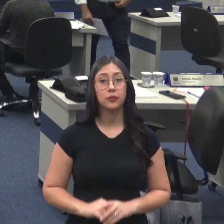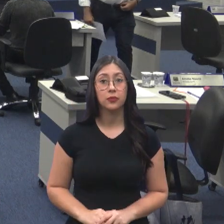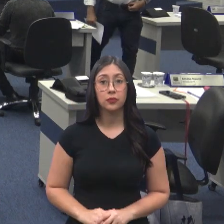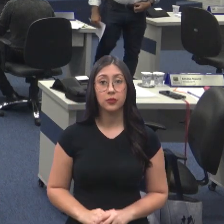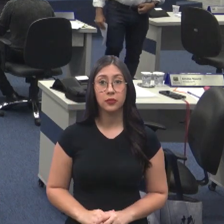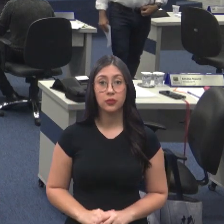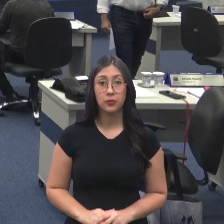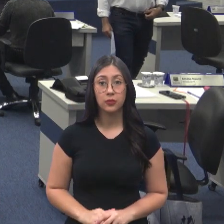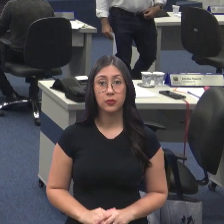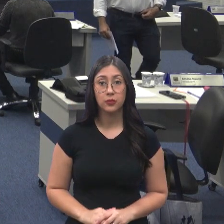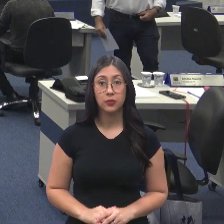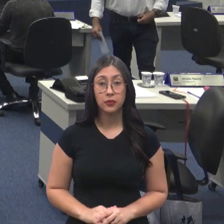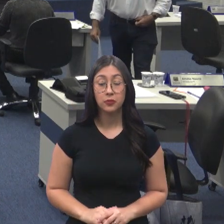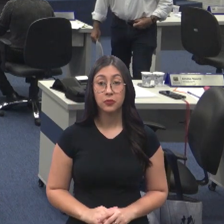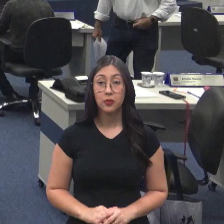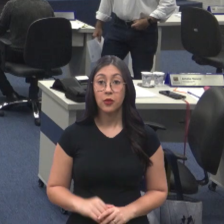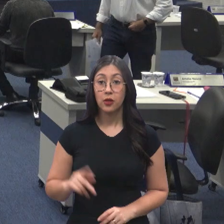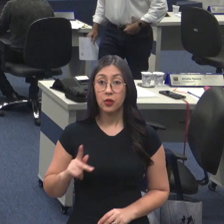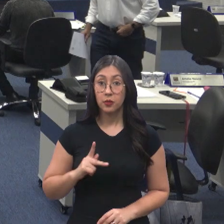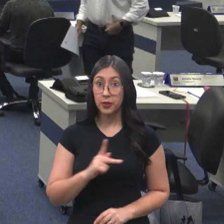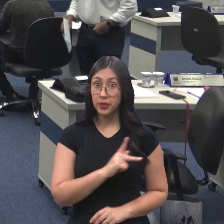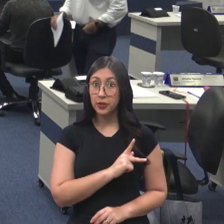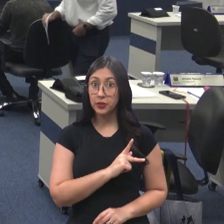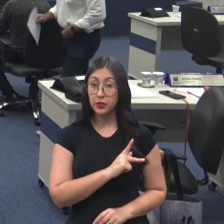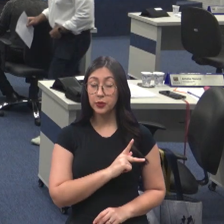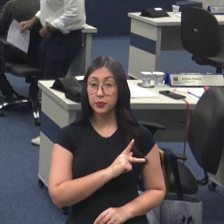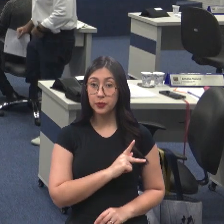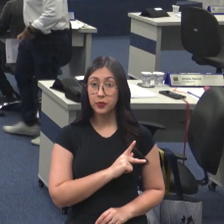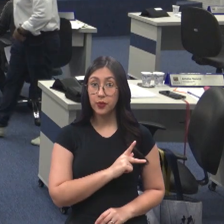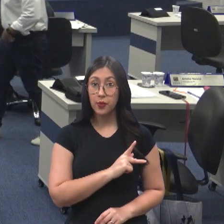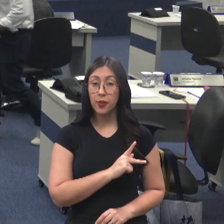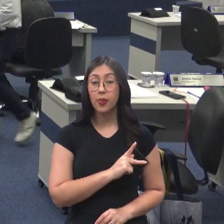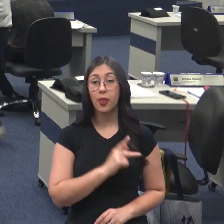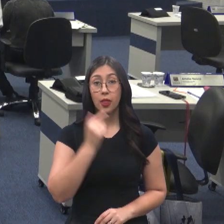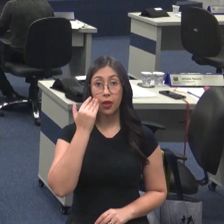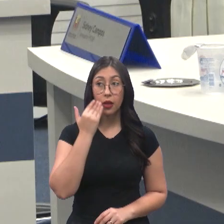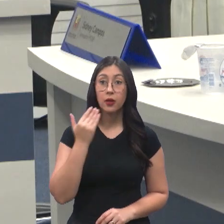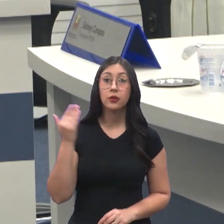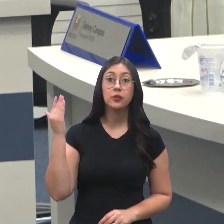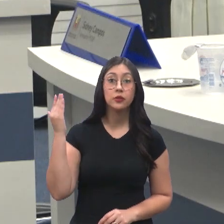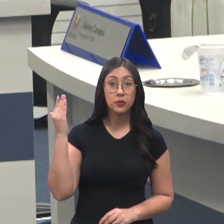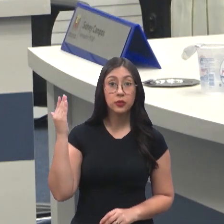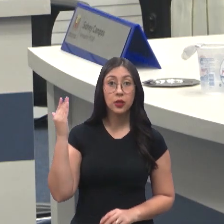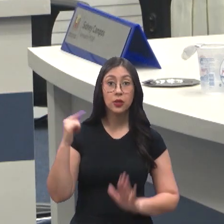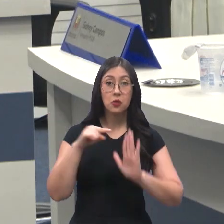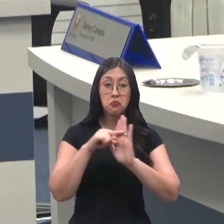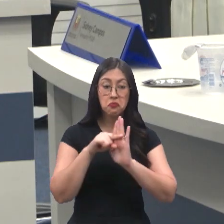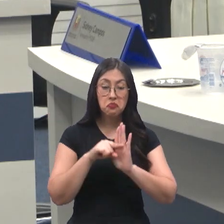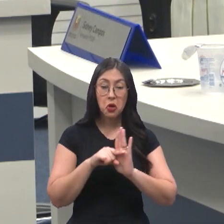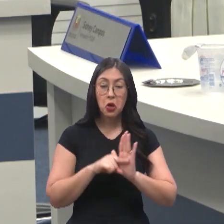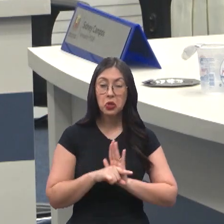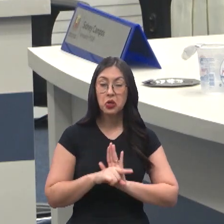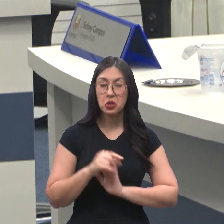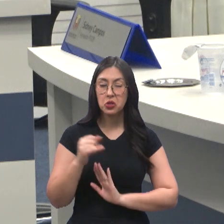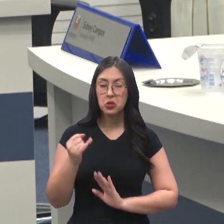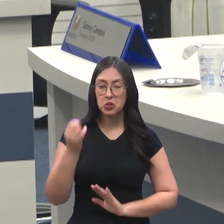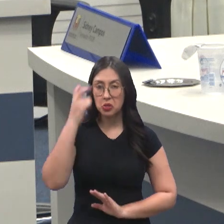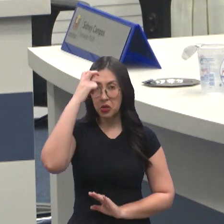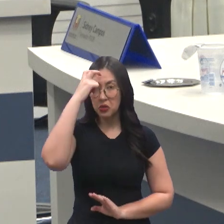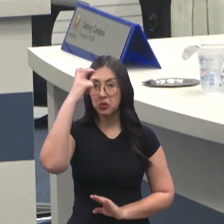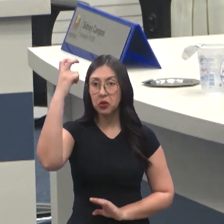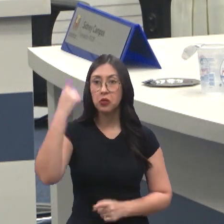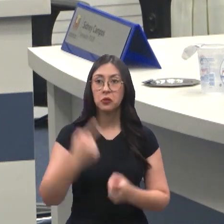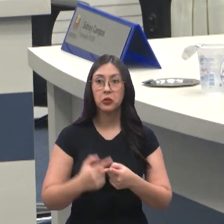Senhor presidente, esse artigo do Leonardo Sakamoto é muito inteligente, que ele faz uma análise